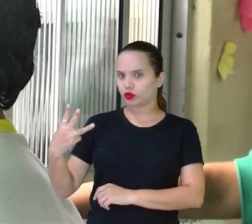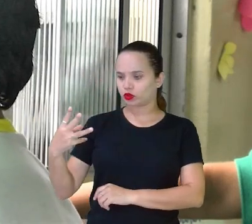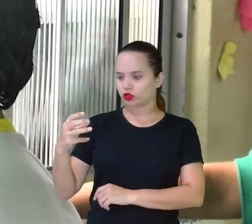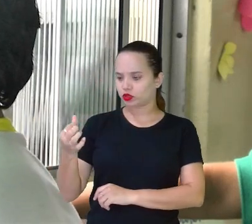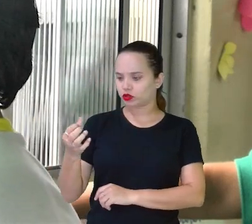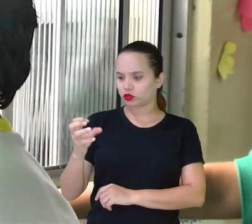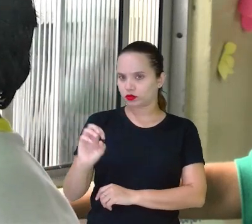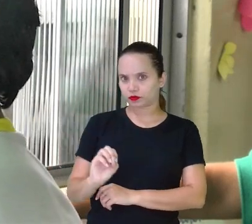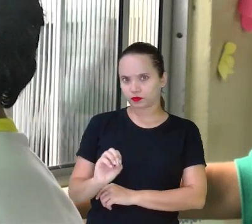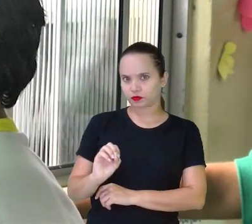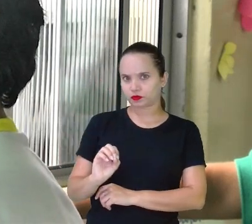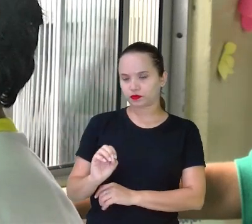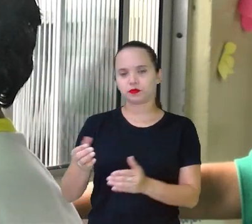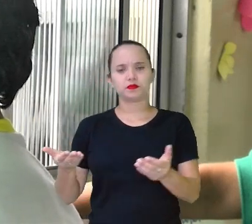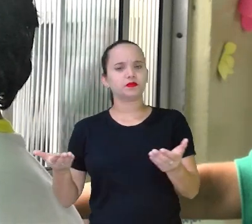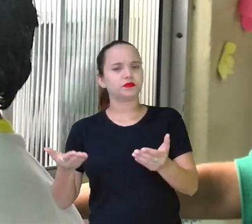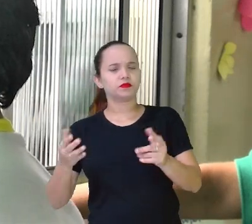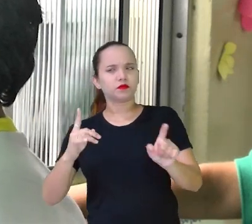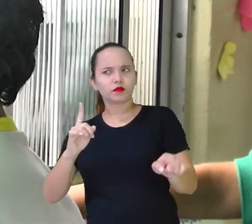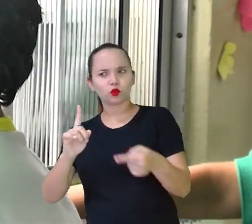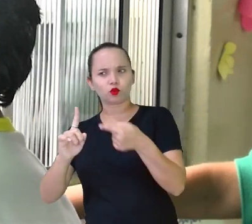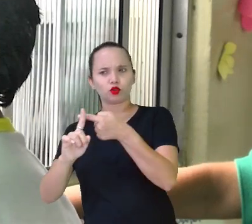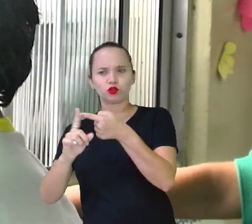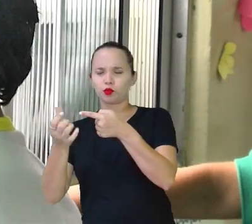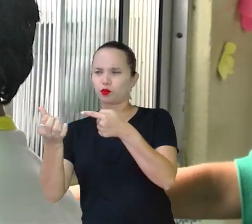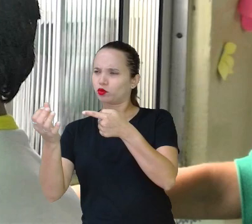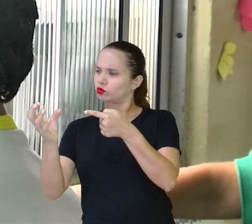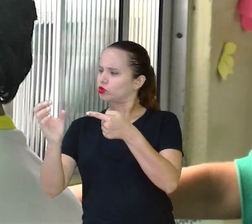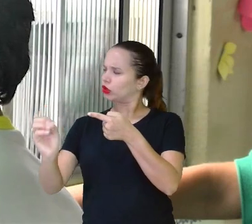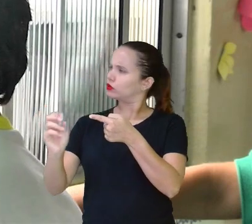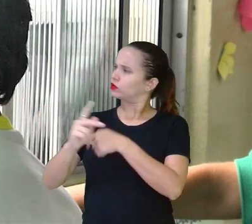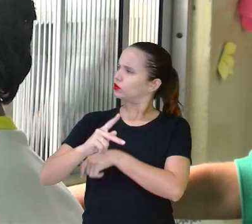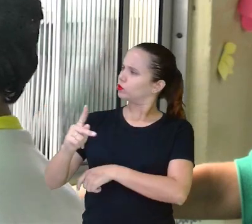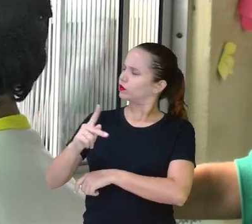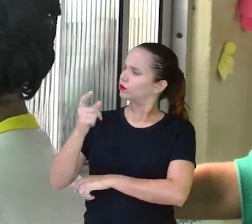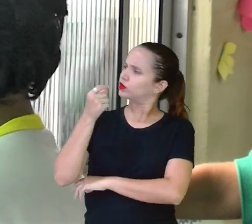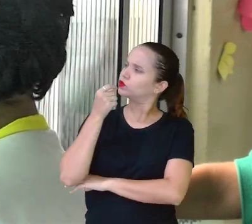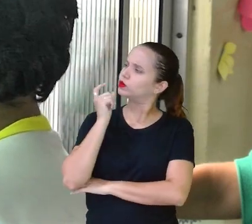360. E agora ele somou com os 60, professora Kedima.